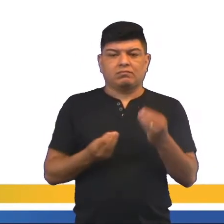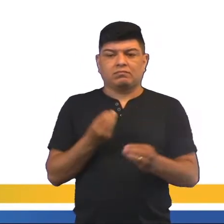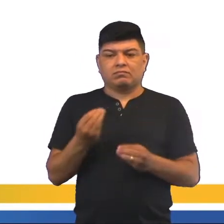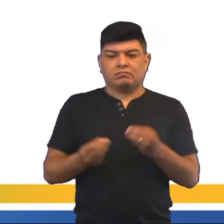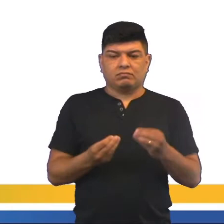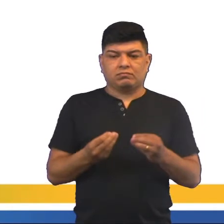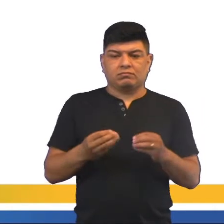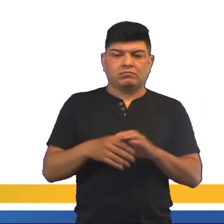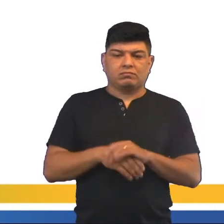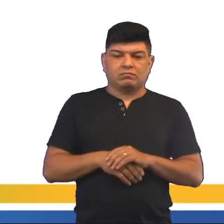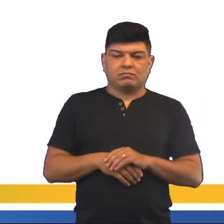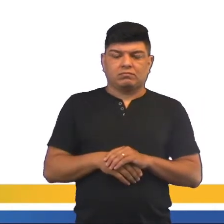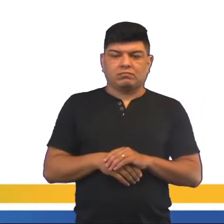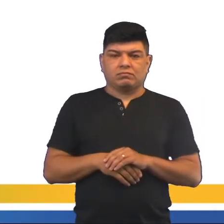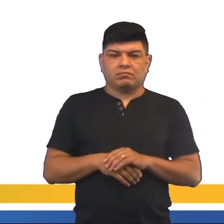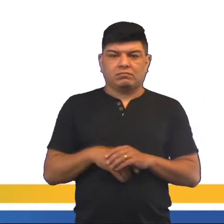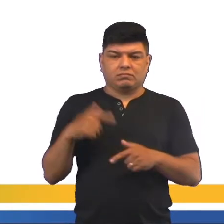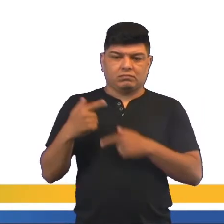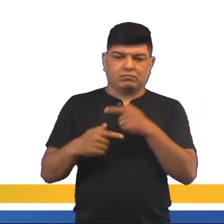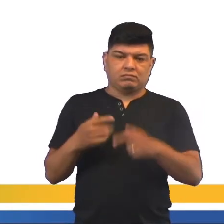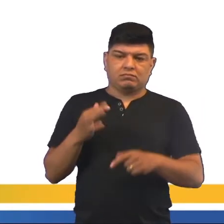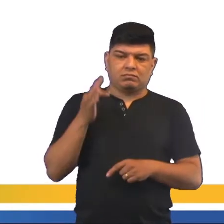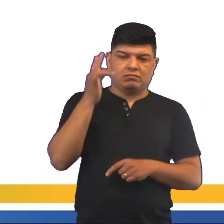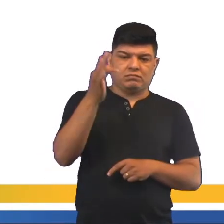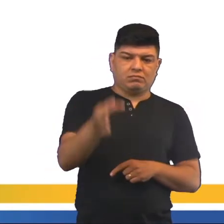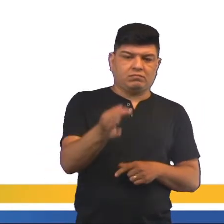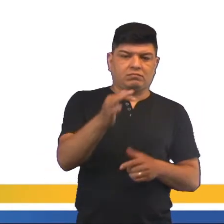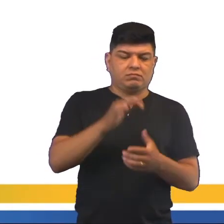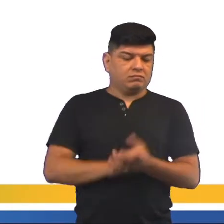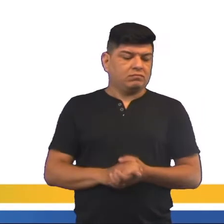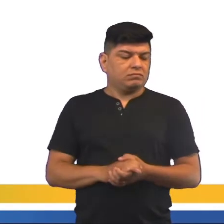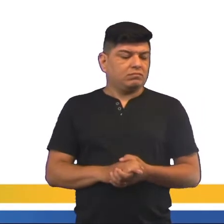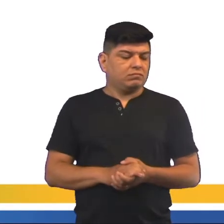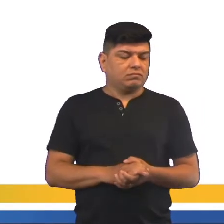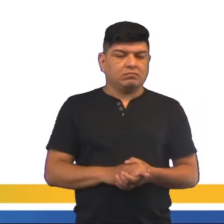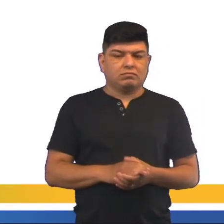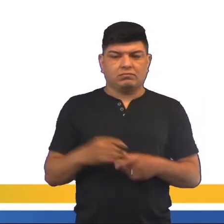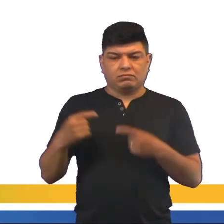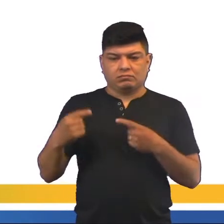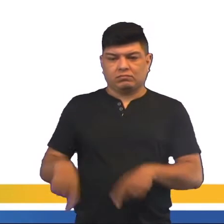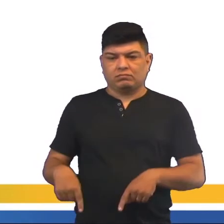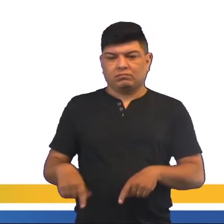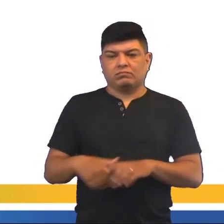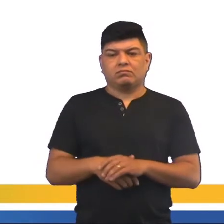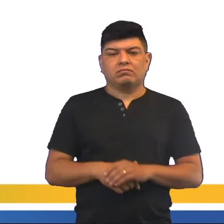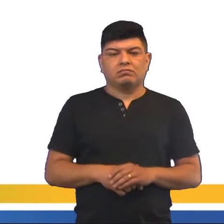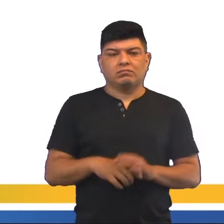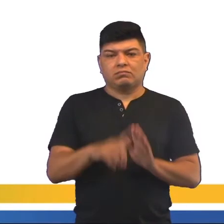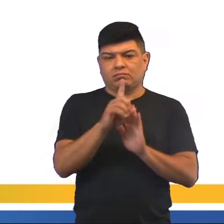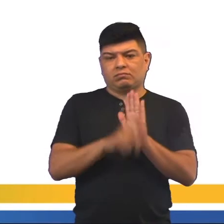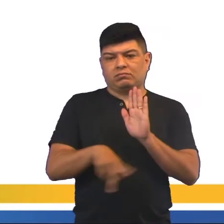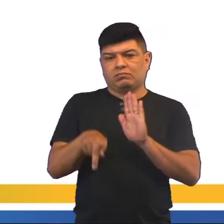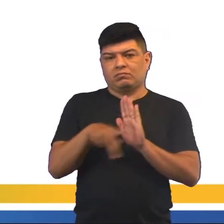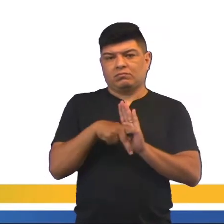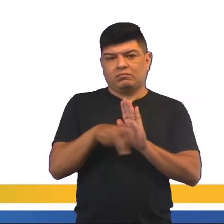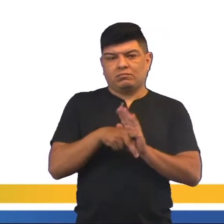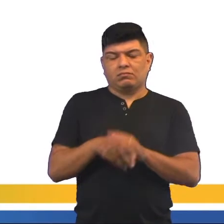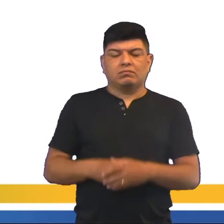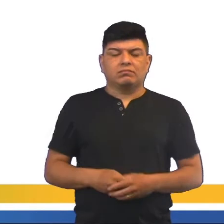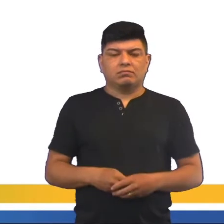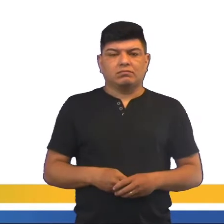um aporte, para que as gerações futuras, lutassem pelos seus direitos.